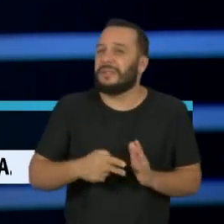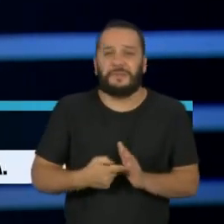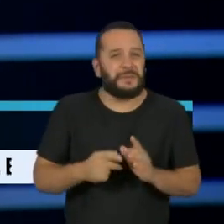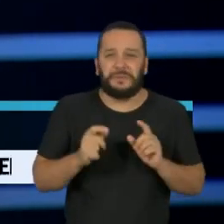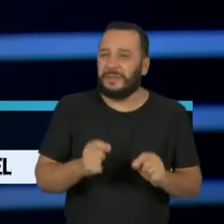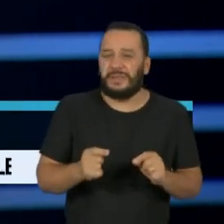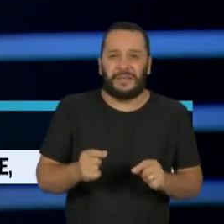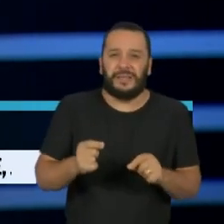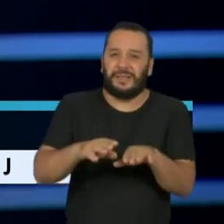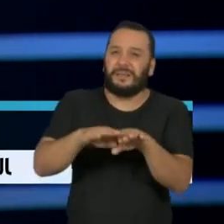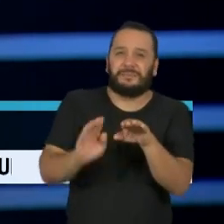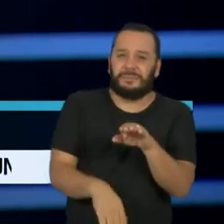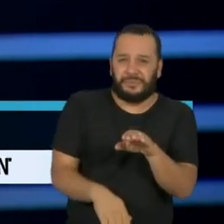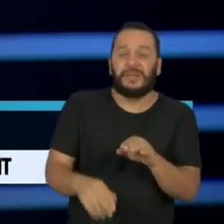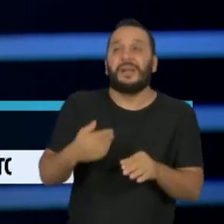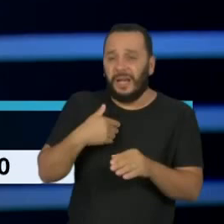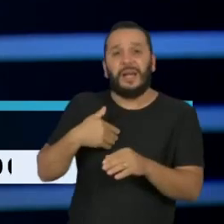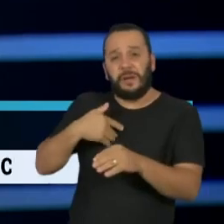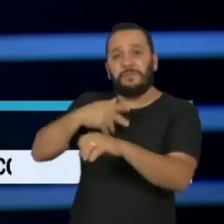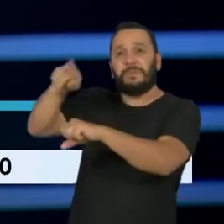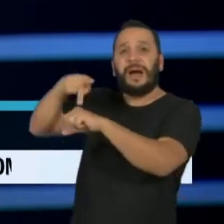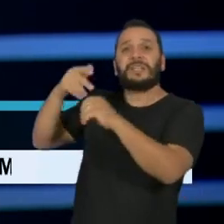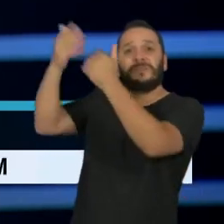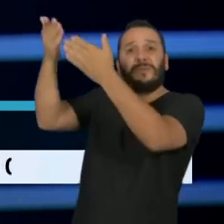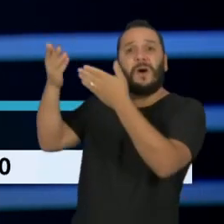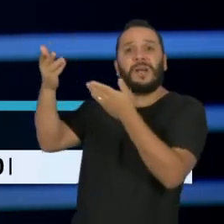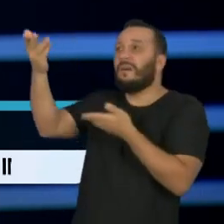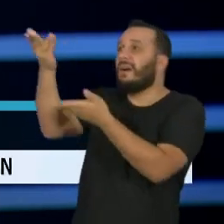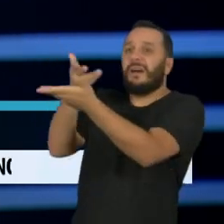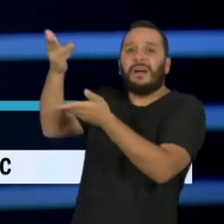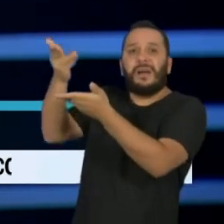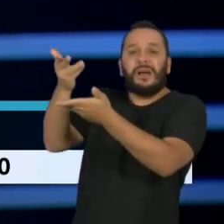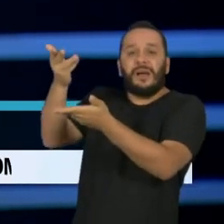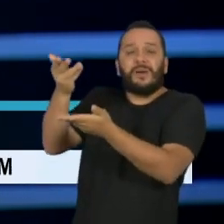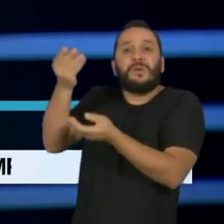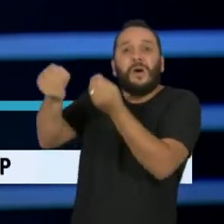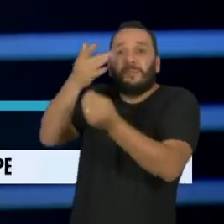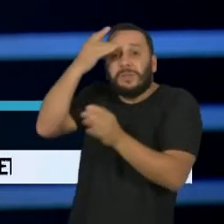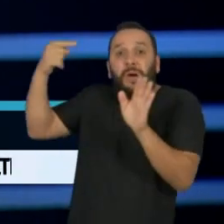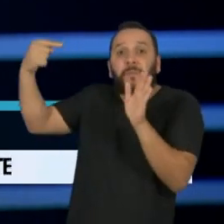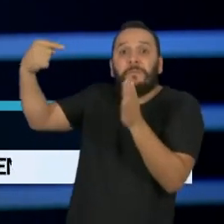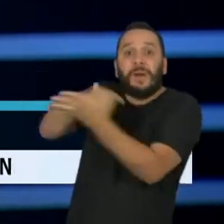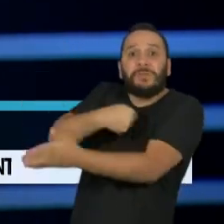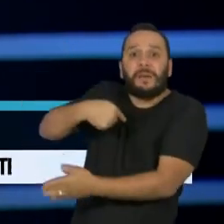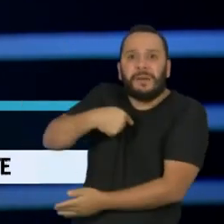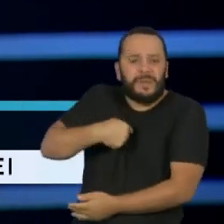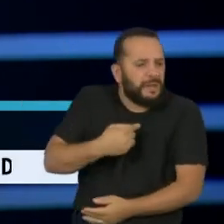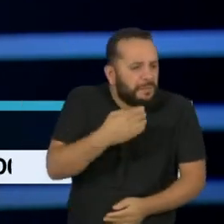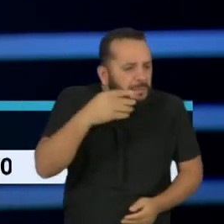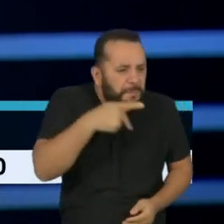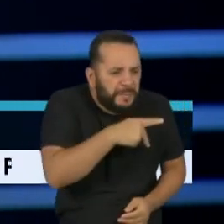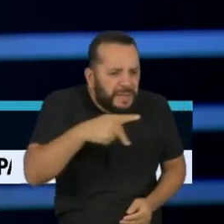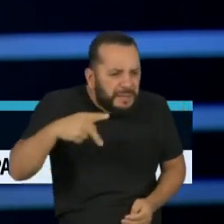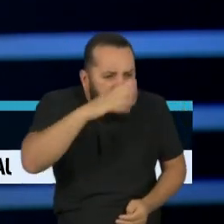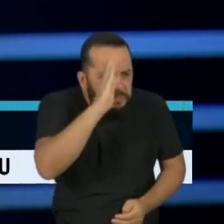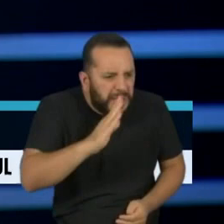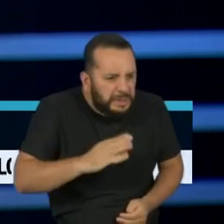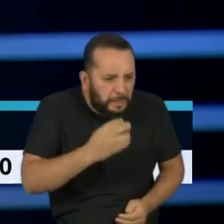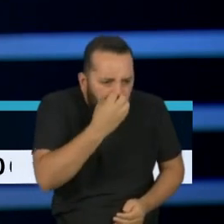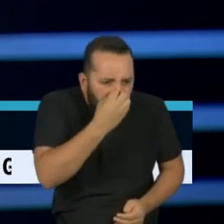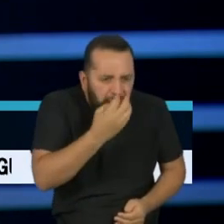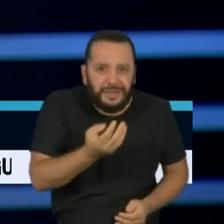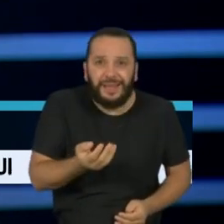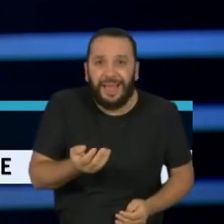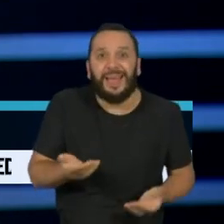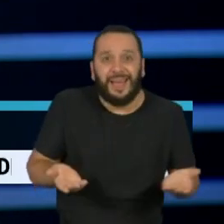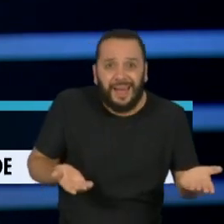relaciono muito com empresa estrangeira. Como é que você explica isso para um investidor estrangeiro? Ele está lidando com o principal líder político do